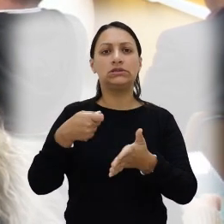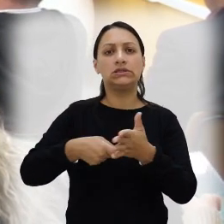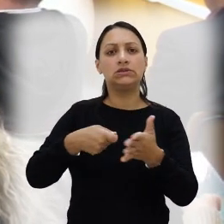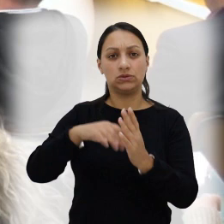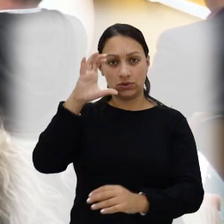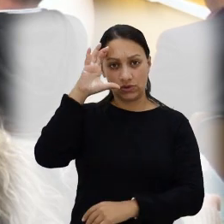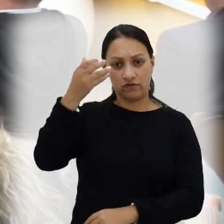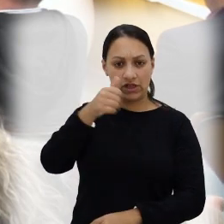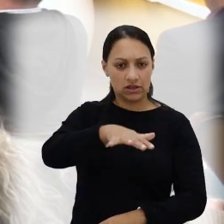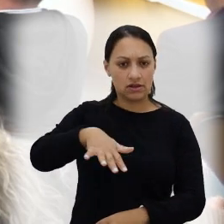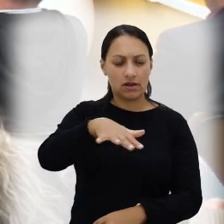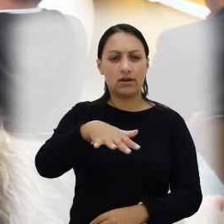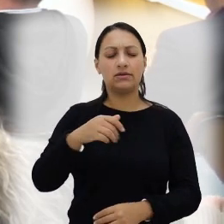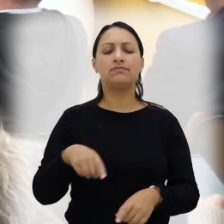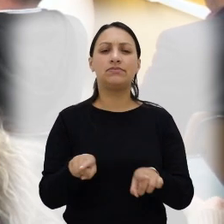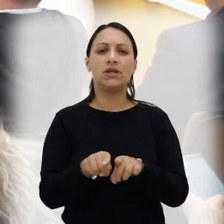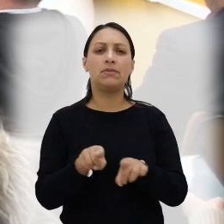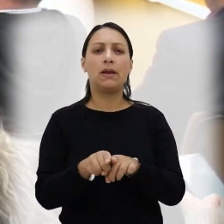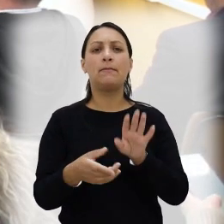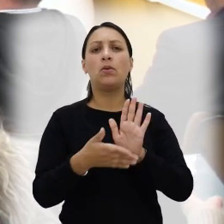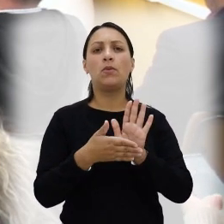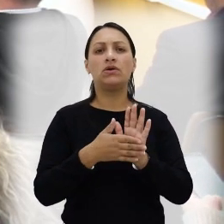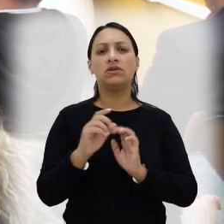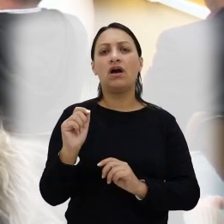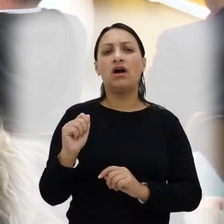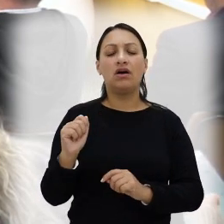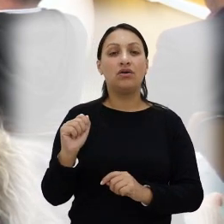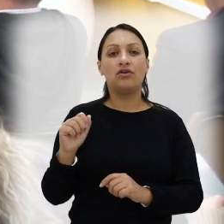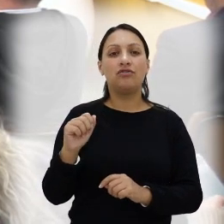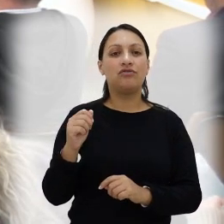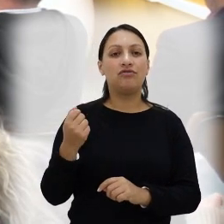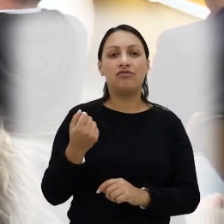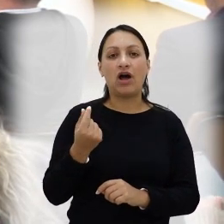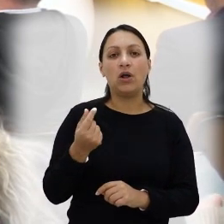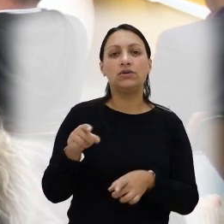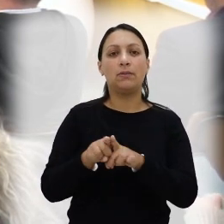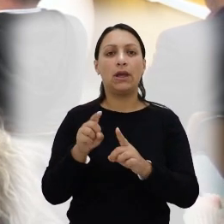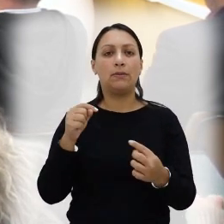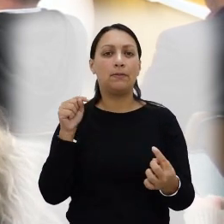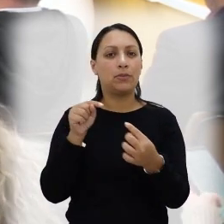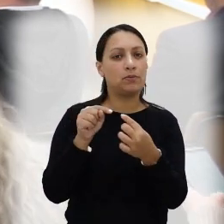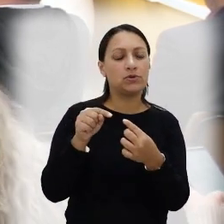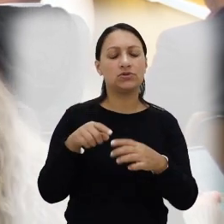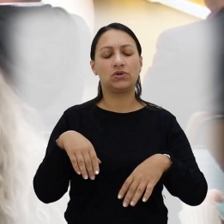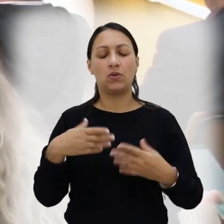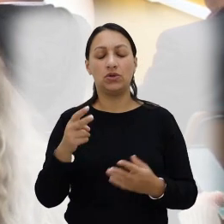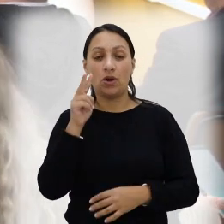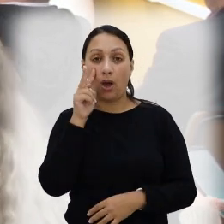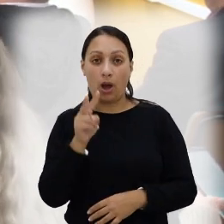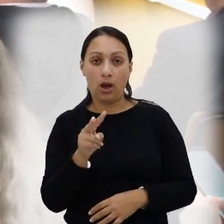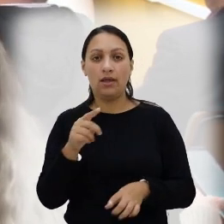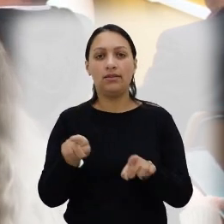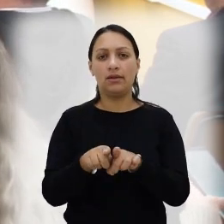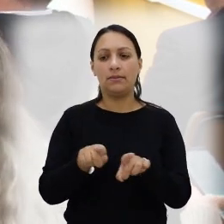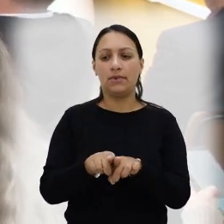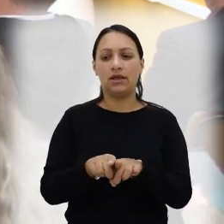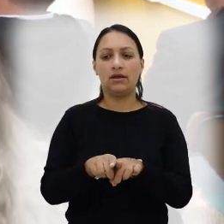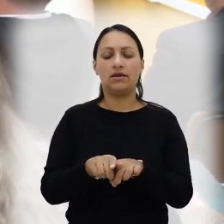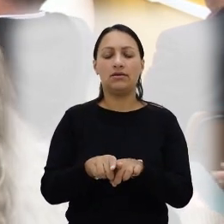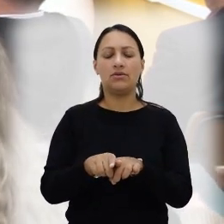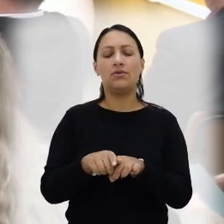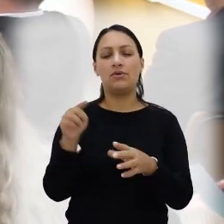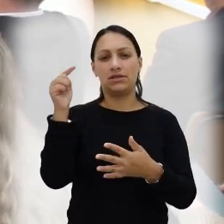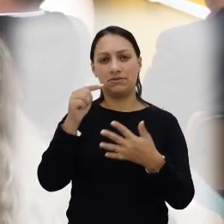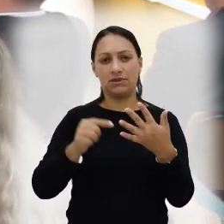mercado. Proposta de valor e propósito. Então, são esses 4 atributos que a gente olha quando avalia o